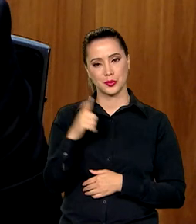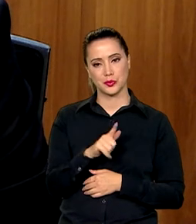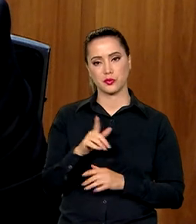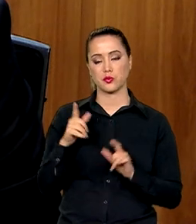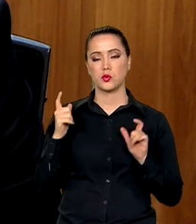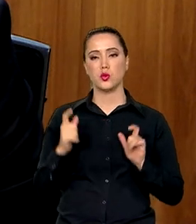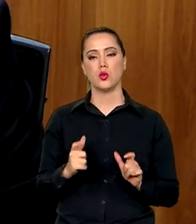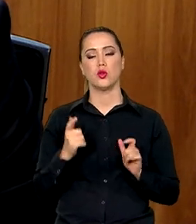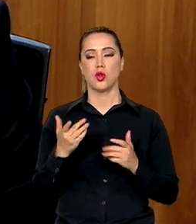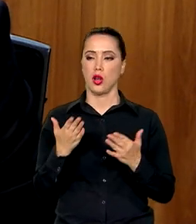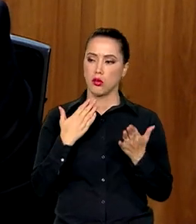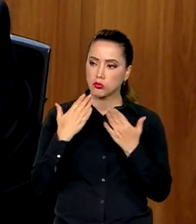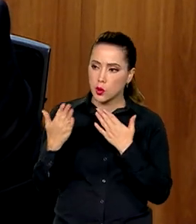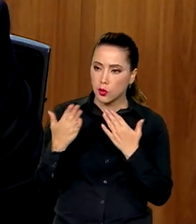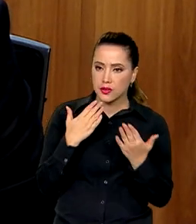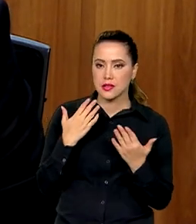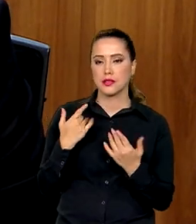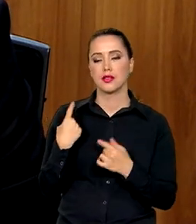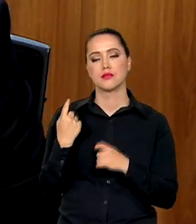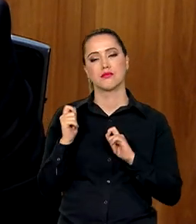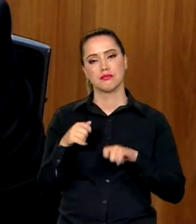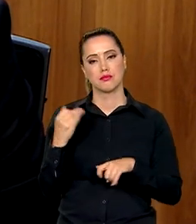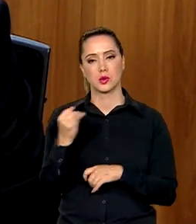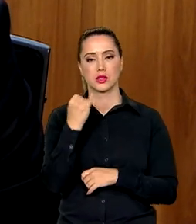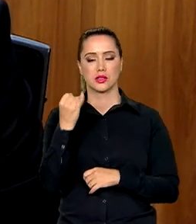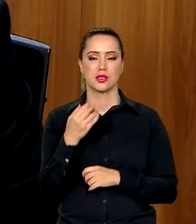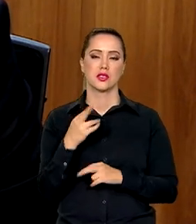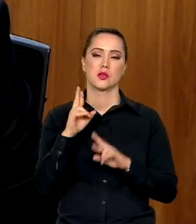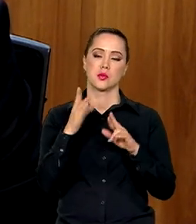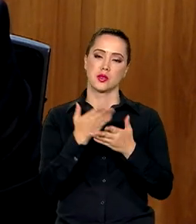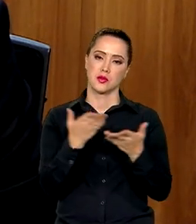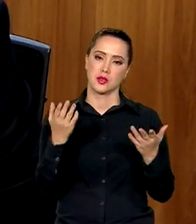espaço cedido para que a gente possa externar nosso trabalho e desej a todos uma ótima noite